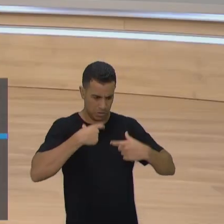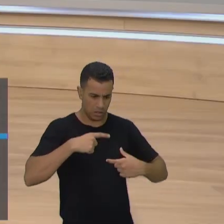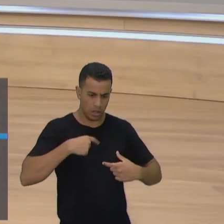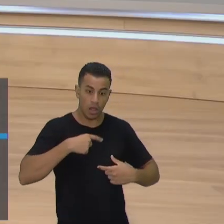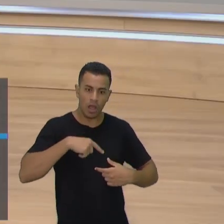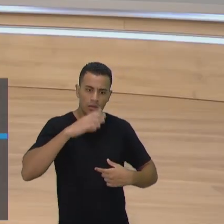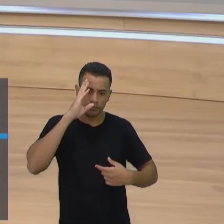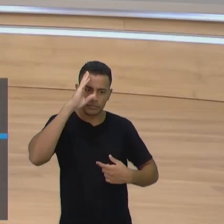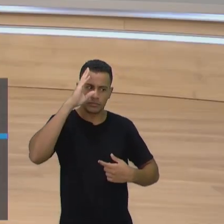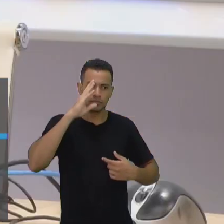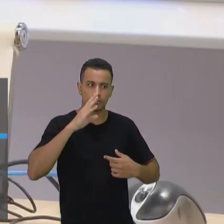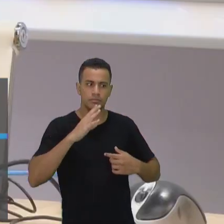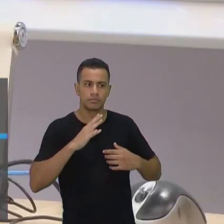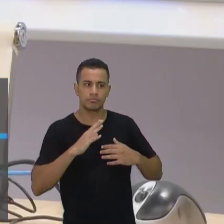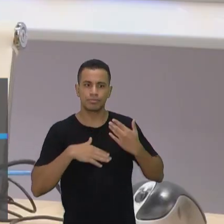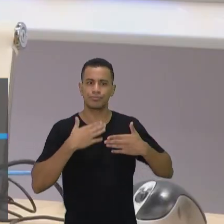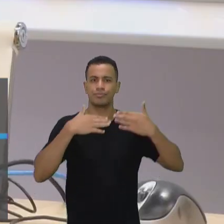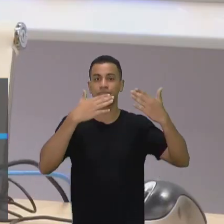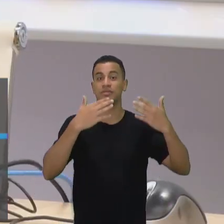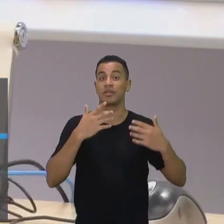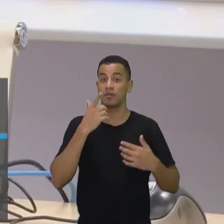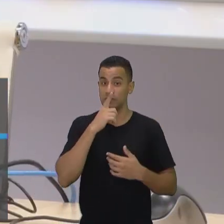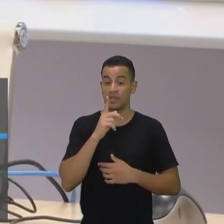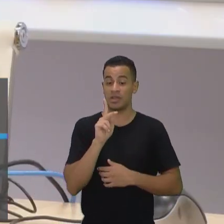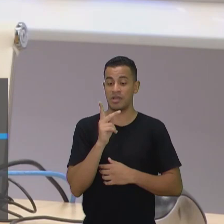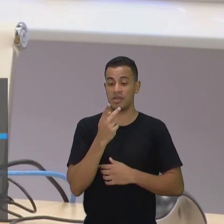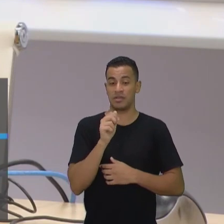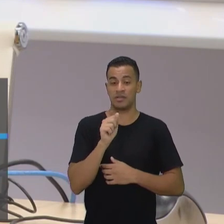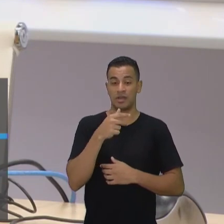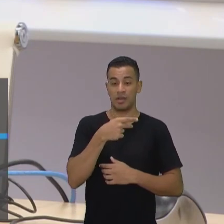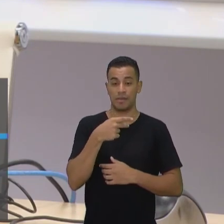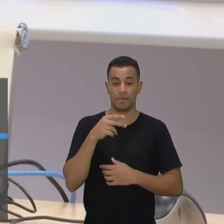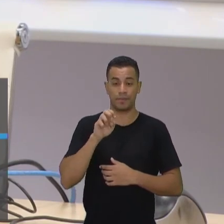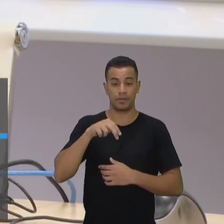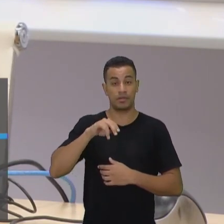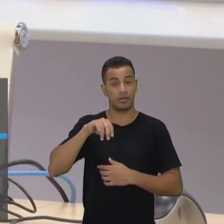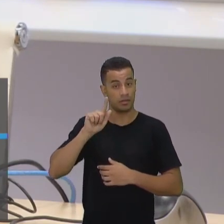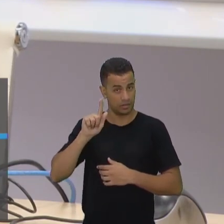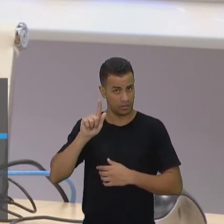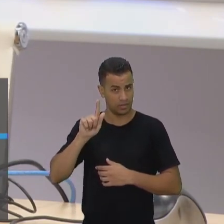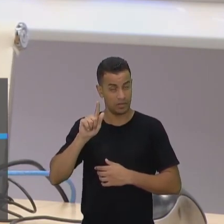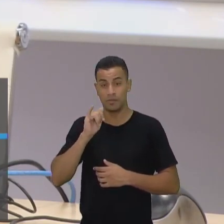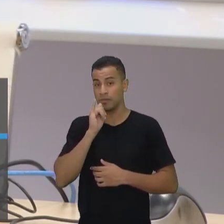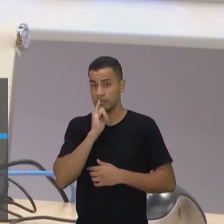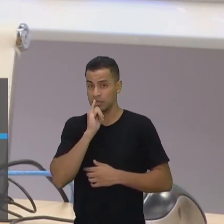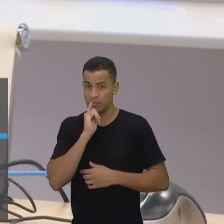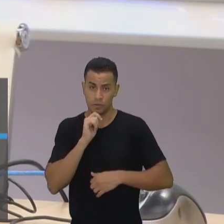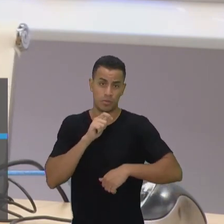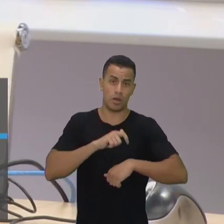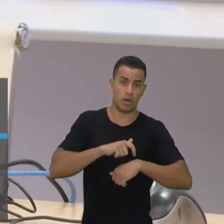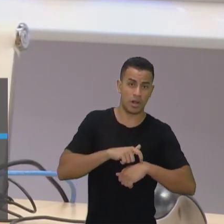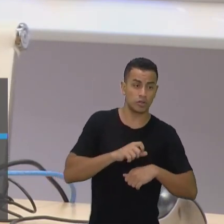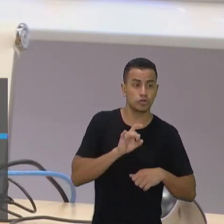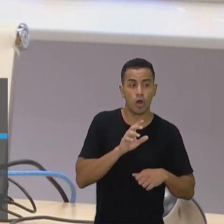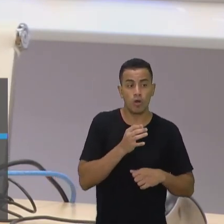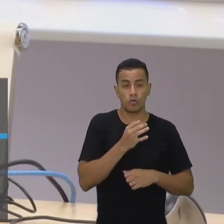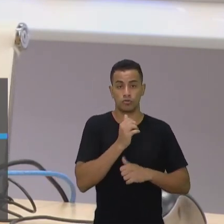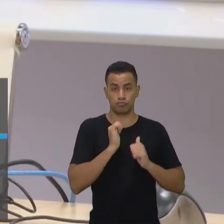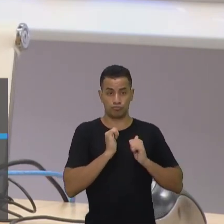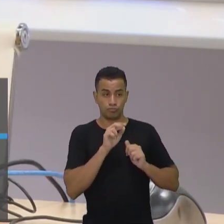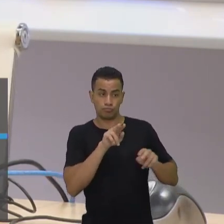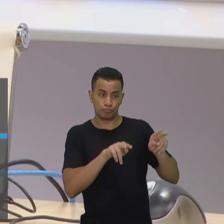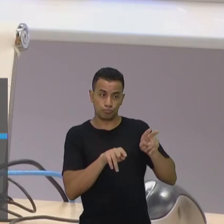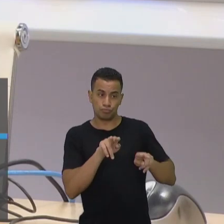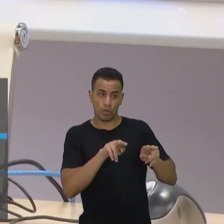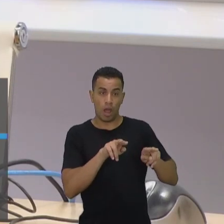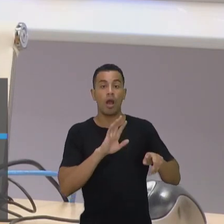vai desenvolvendo o happening conforme ele vai passando pelas estações. Sim. Né? Uma hora ele é só o observador, outra hora ele vai ser o criador e o